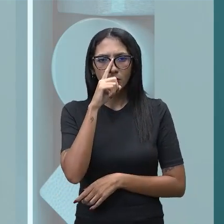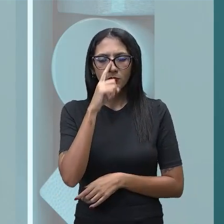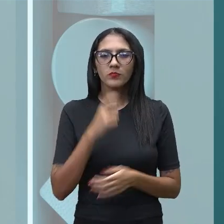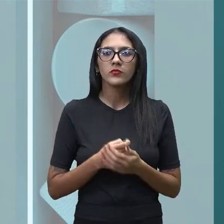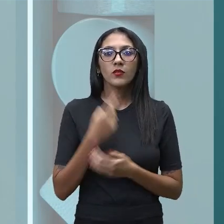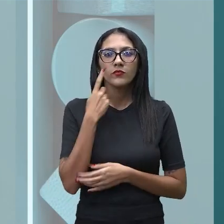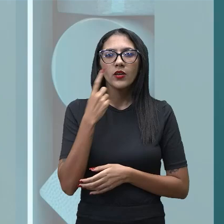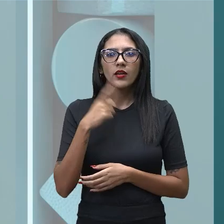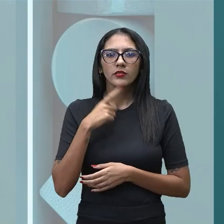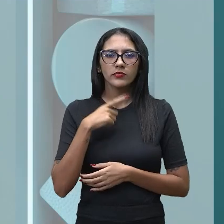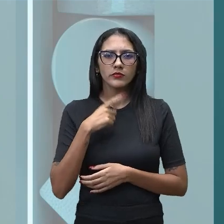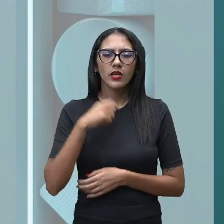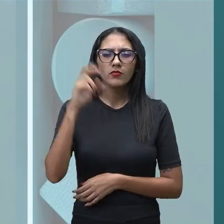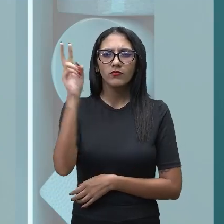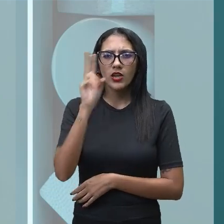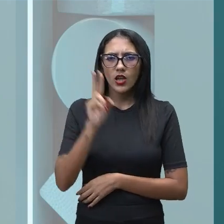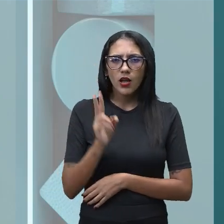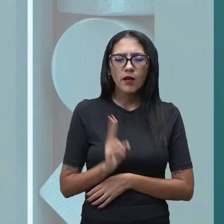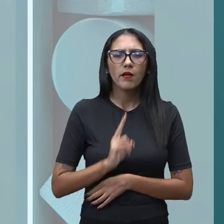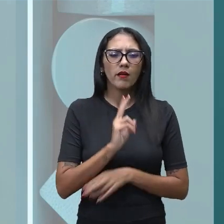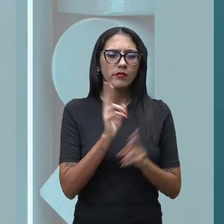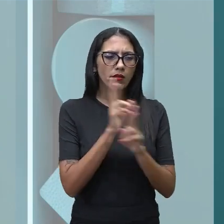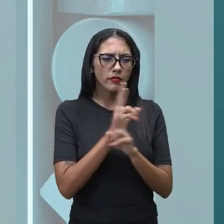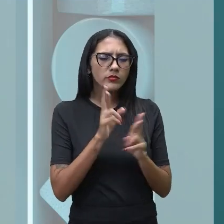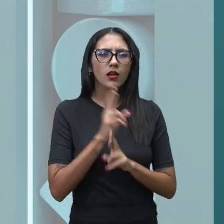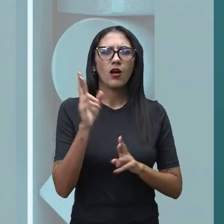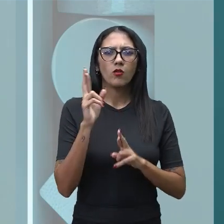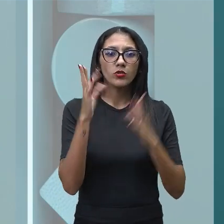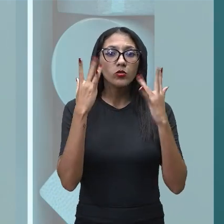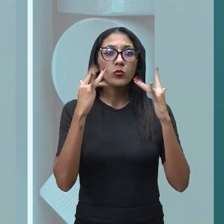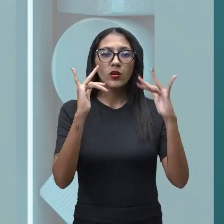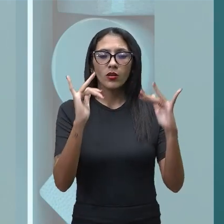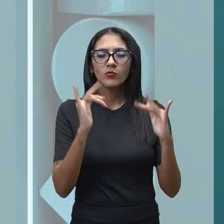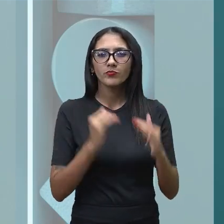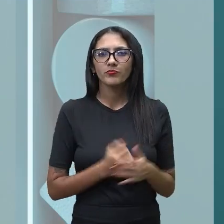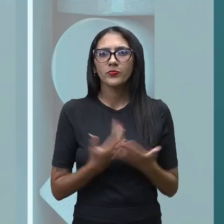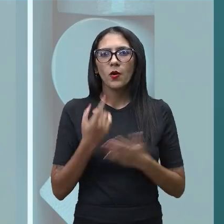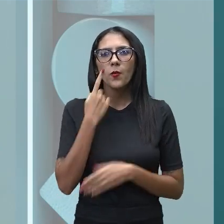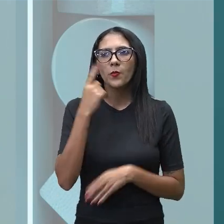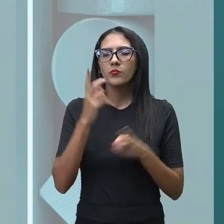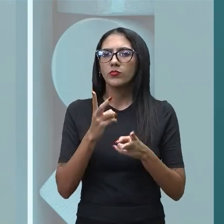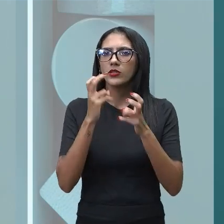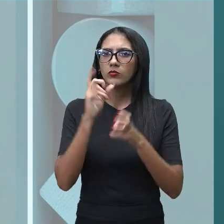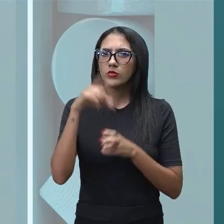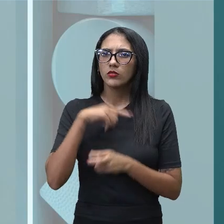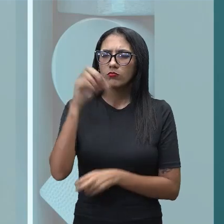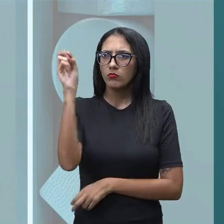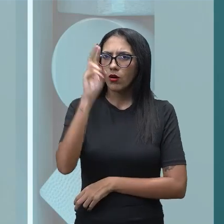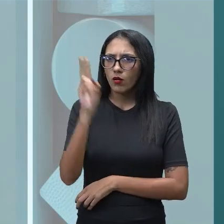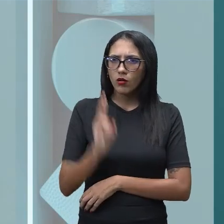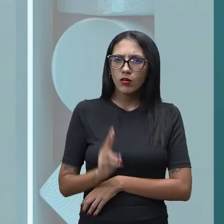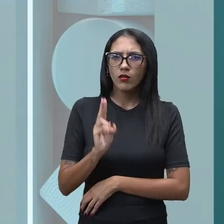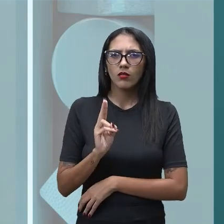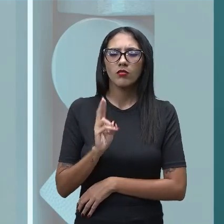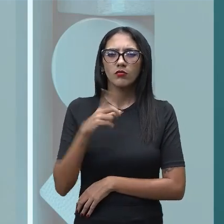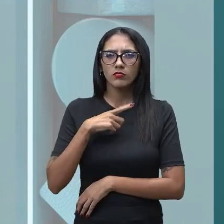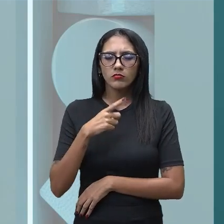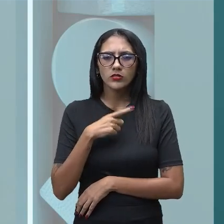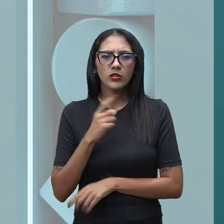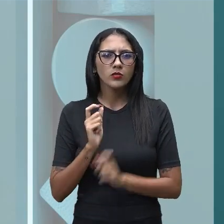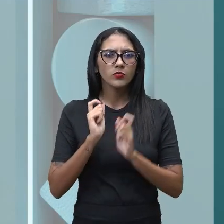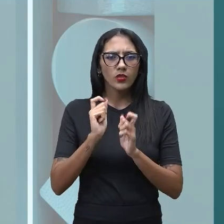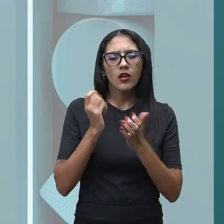uma tempestade ali interagindo. E observem que nessa tempestade nós temos a construção exatamente